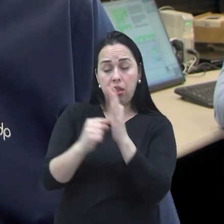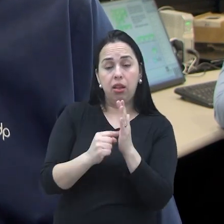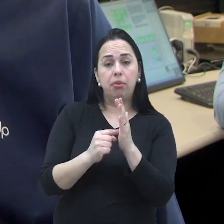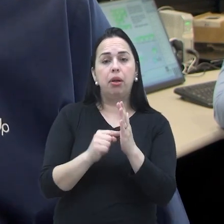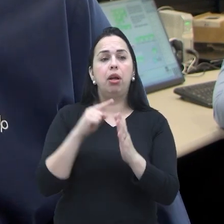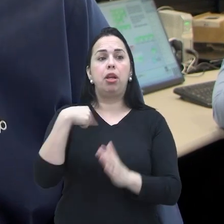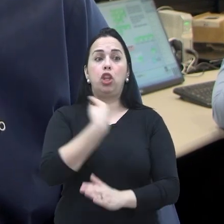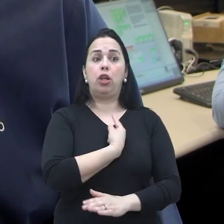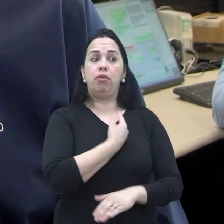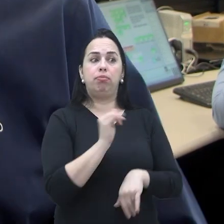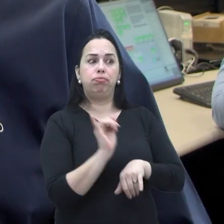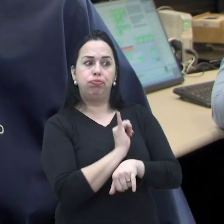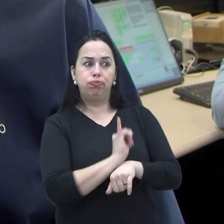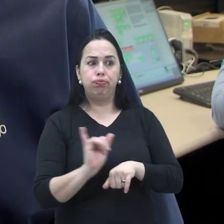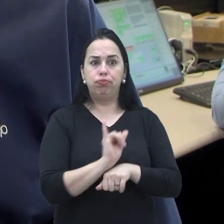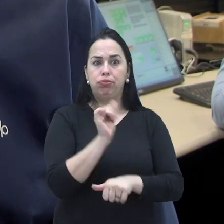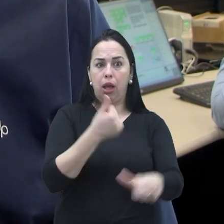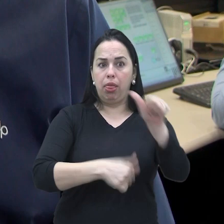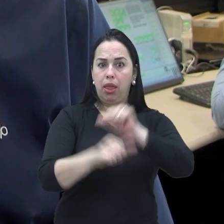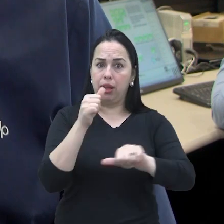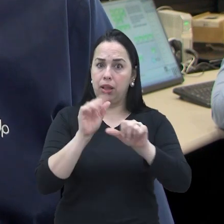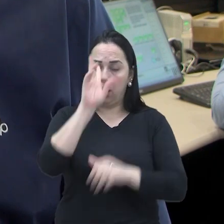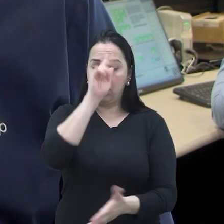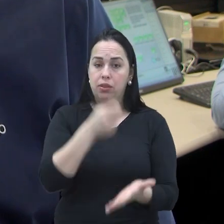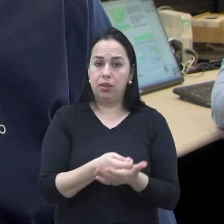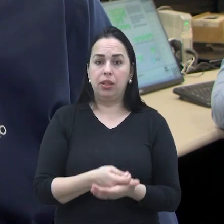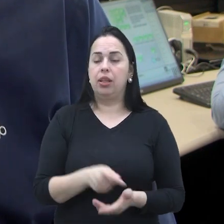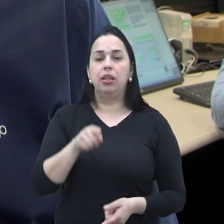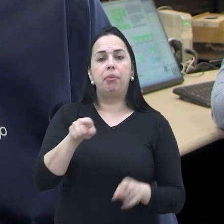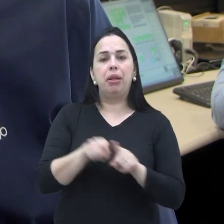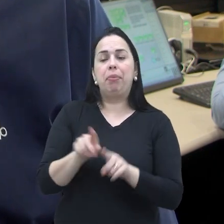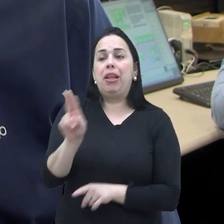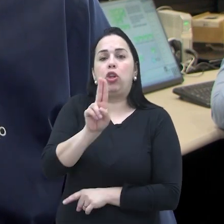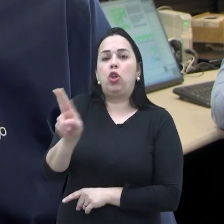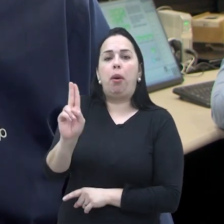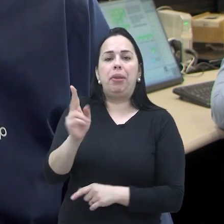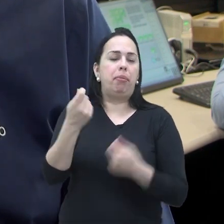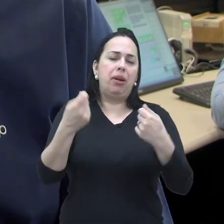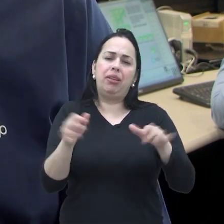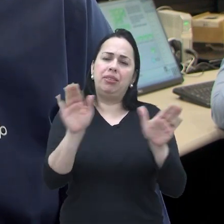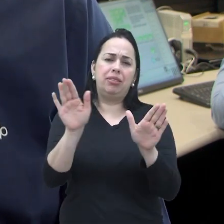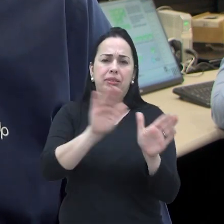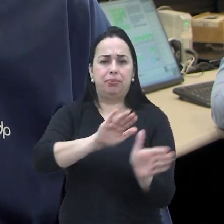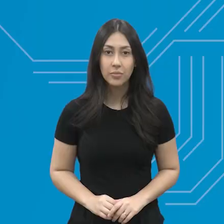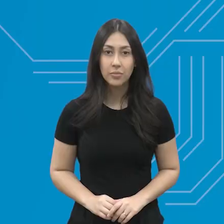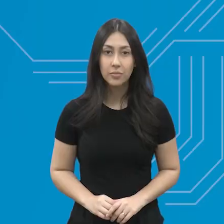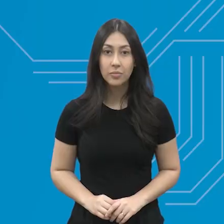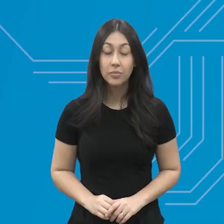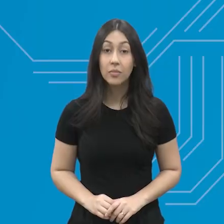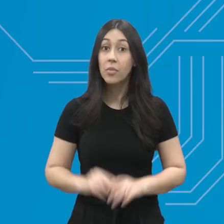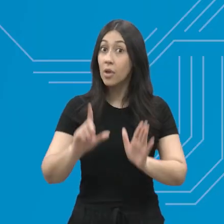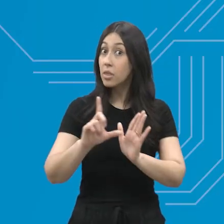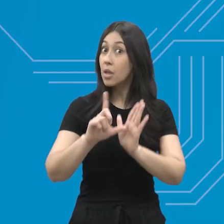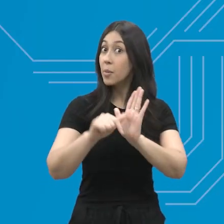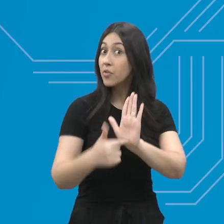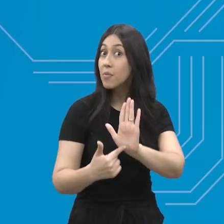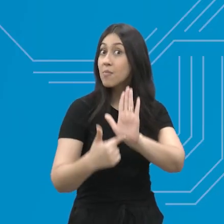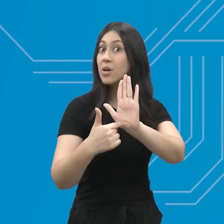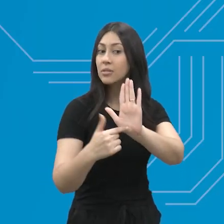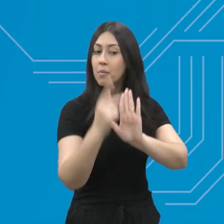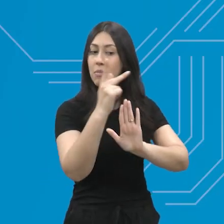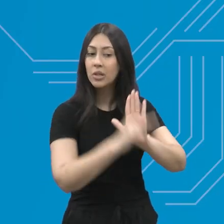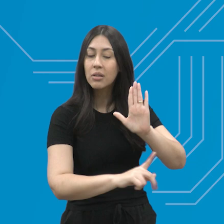essa denúncia, e para que a gente tome as providências. E outra coisa importante é que a pessoa não precisa se identificar. A seguir,